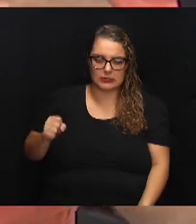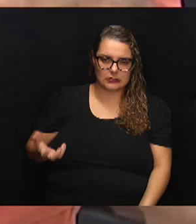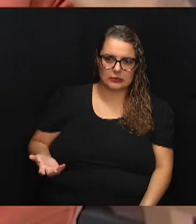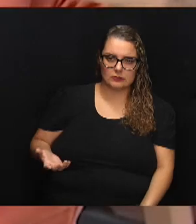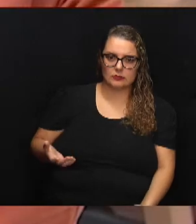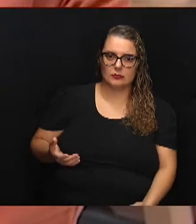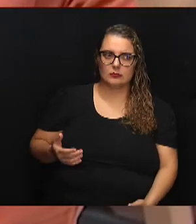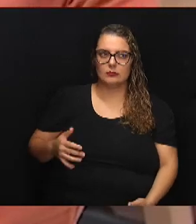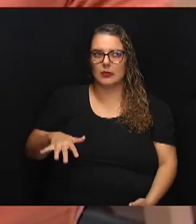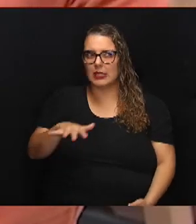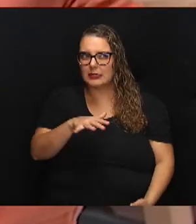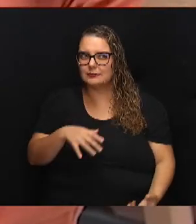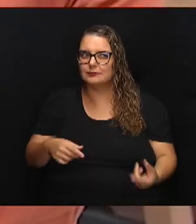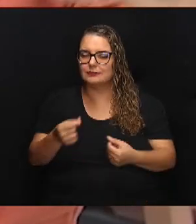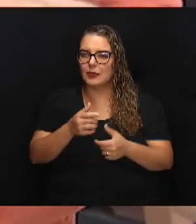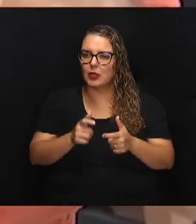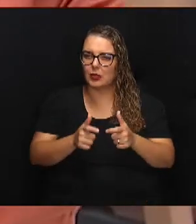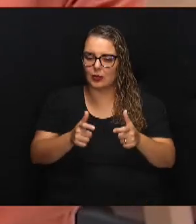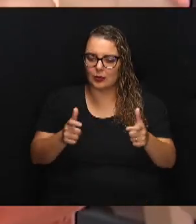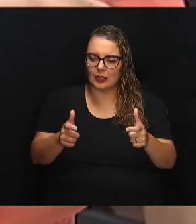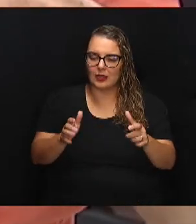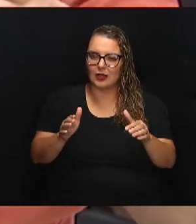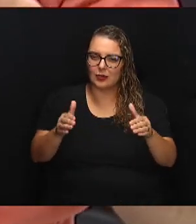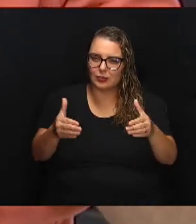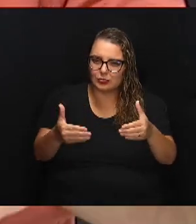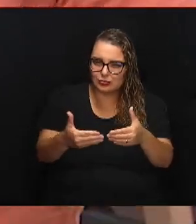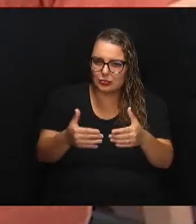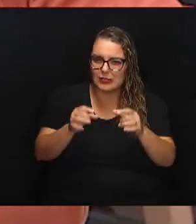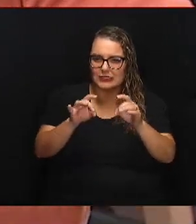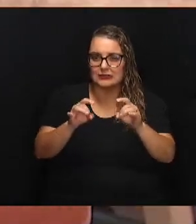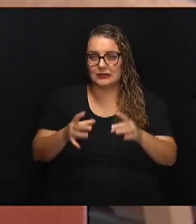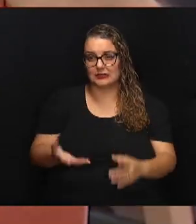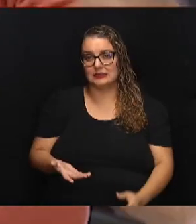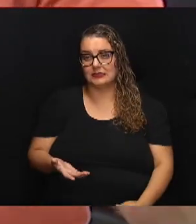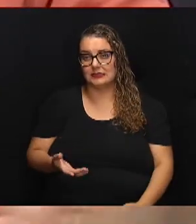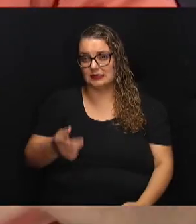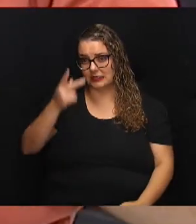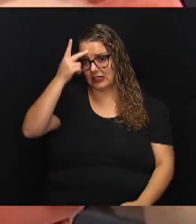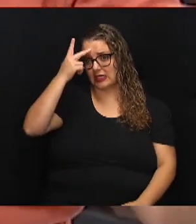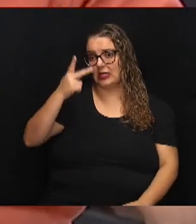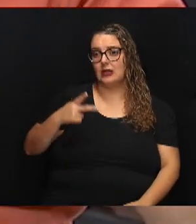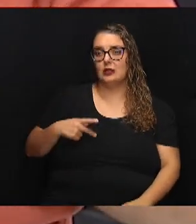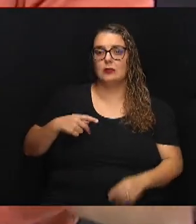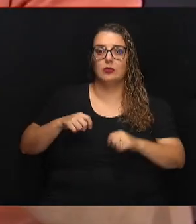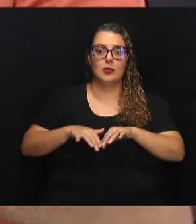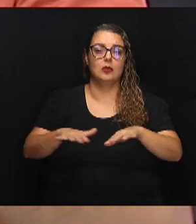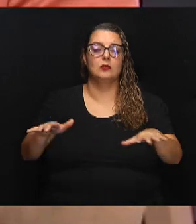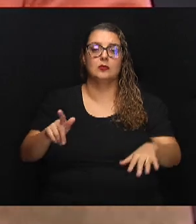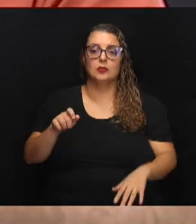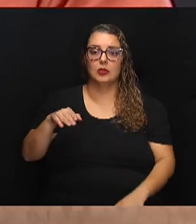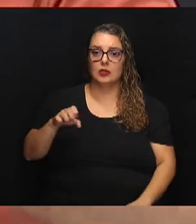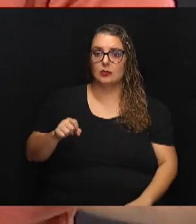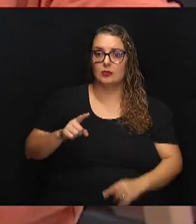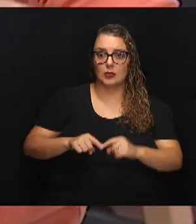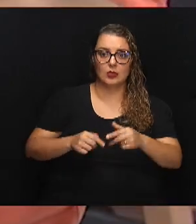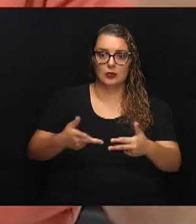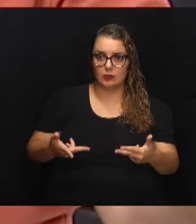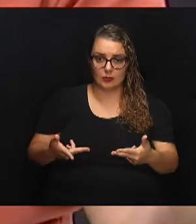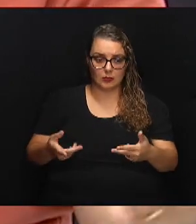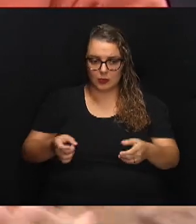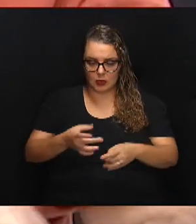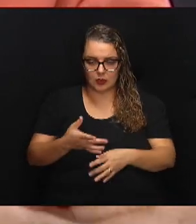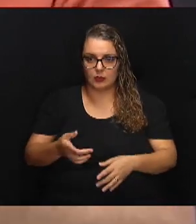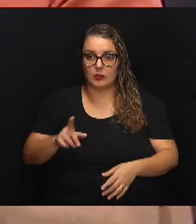era muito fechado, muito especializado. A própria distribuição dos games, do produto, jogo,